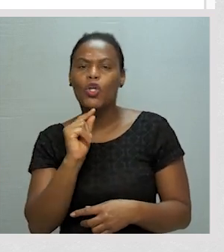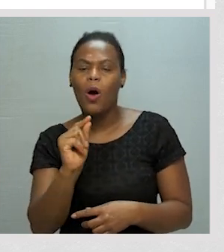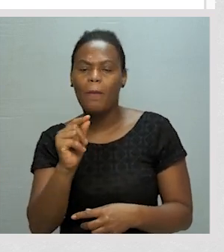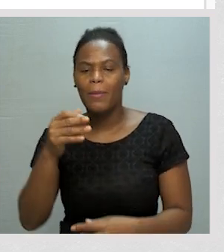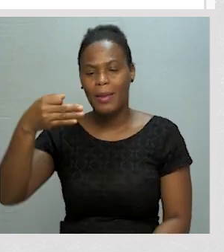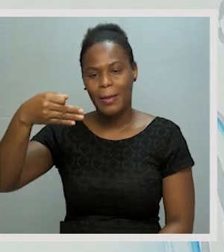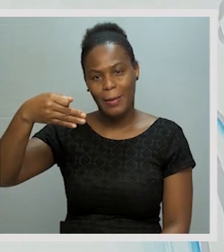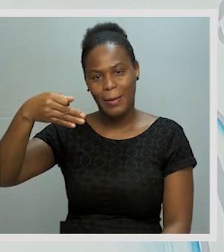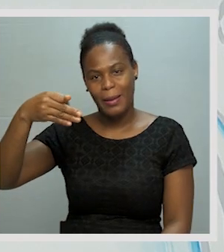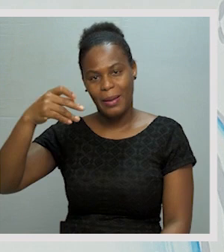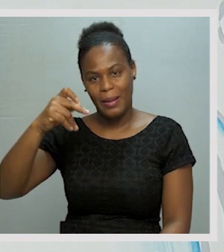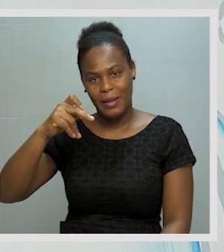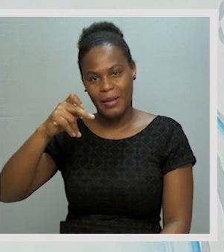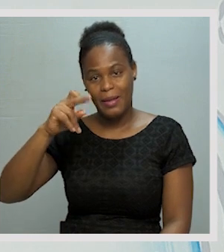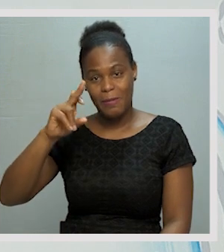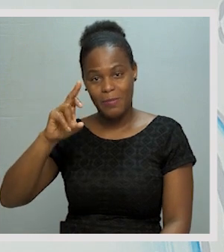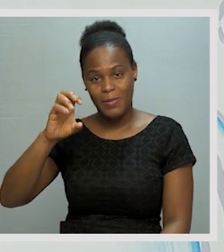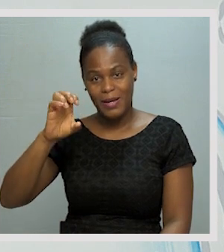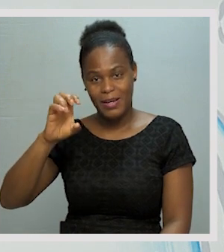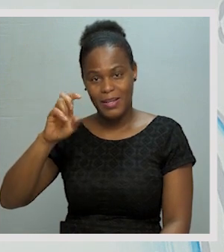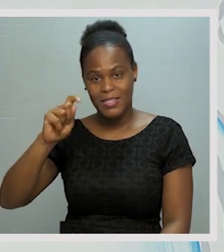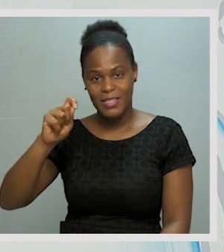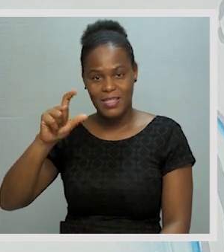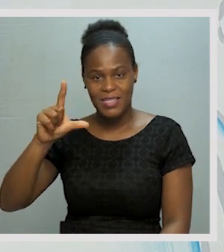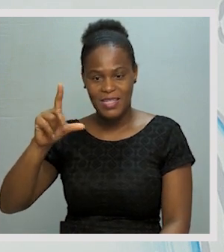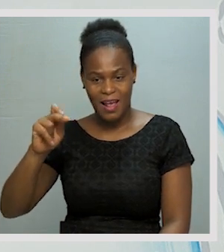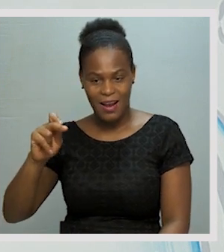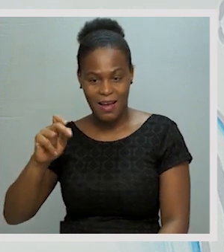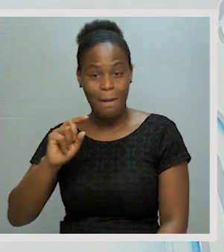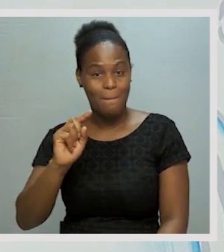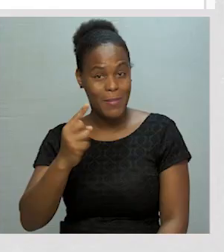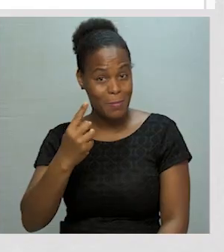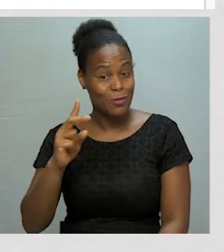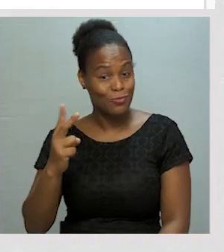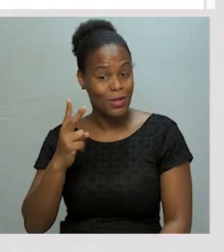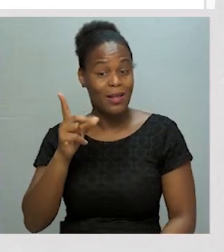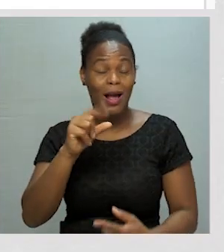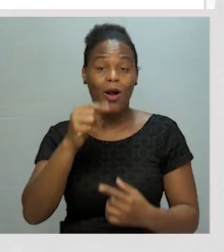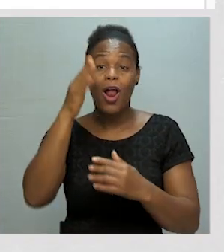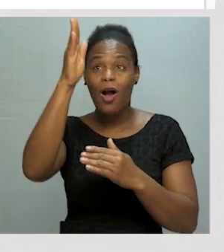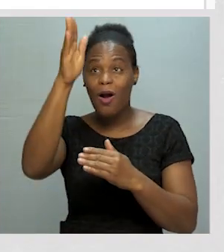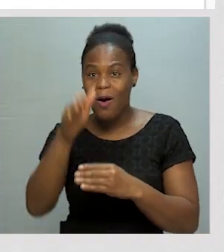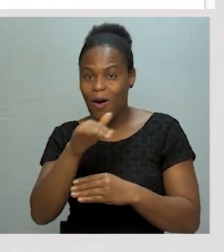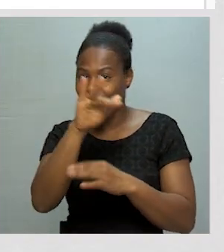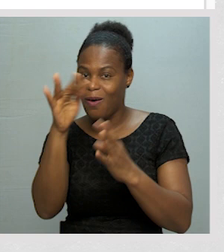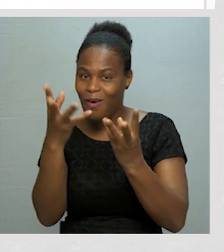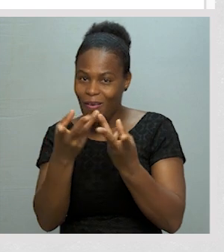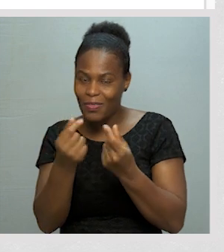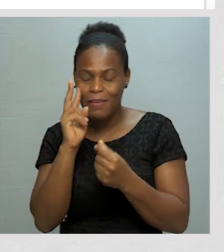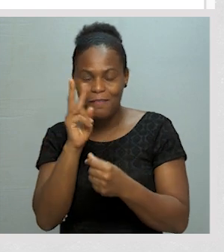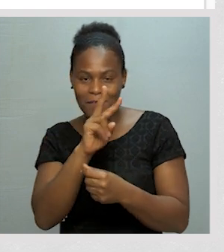adição. Estão a lembrar desses 3 termos da adição? Isso.